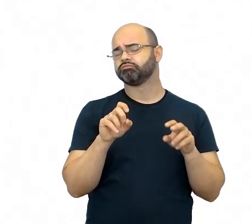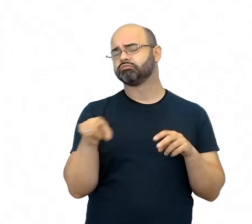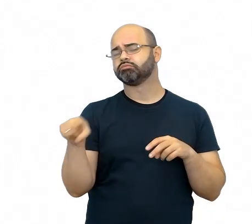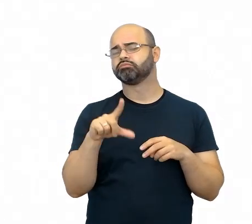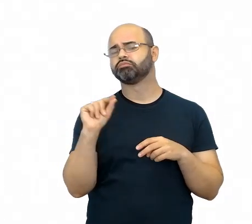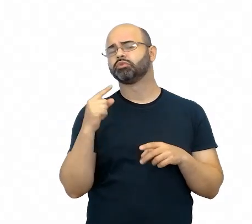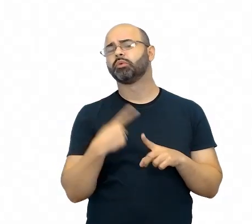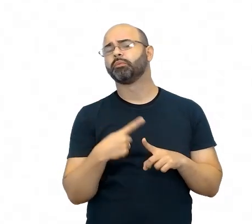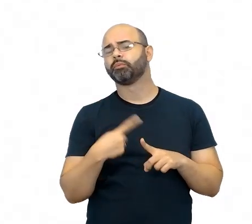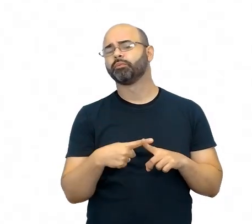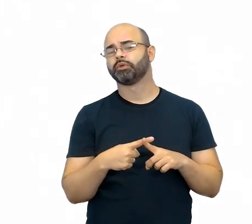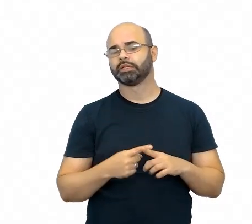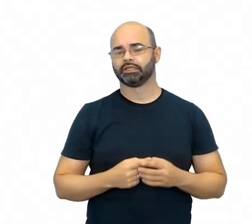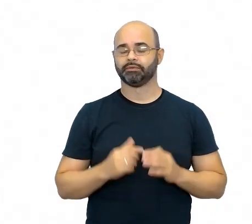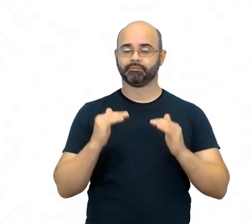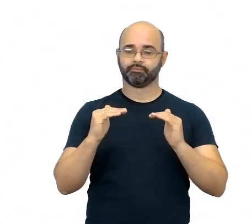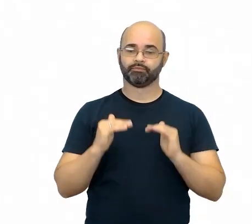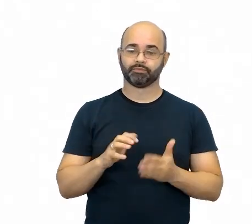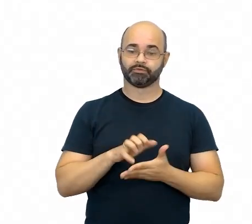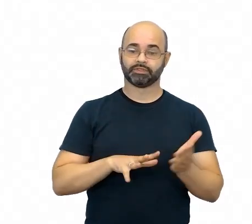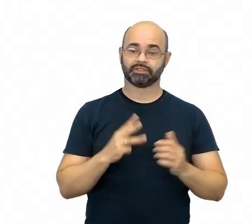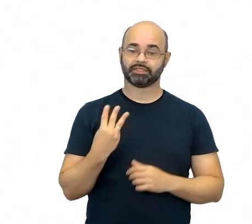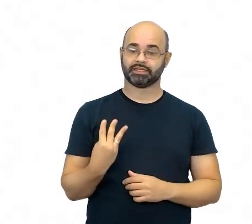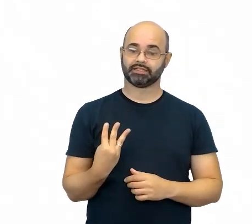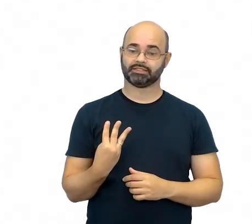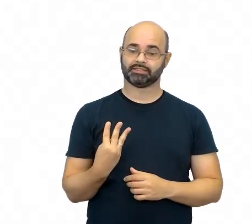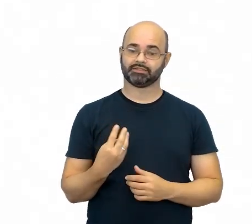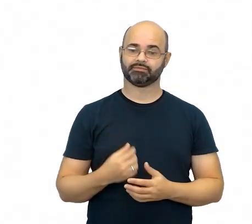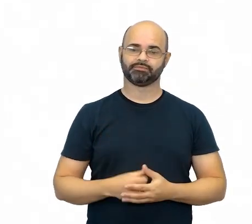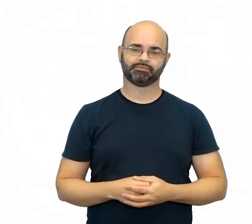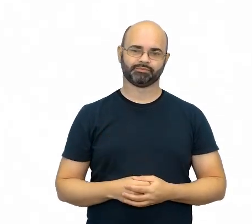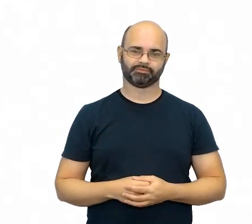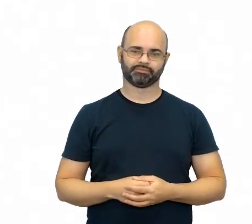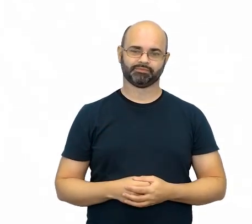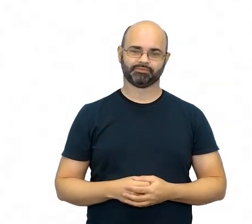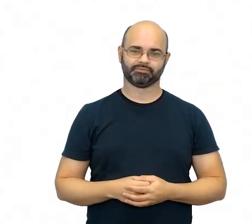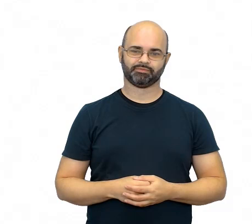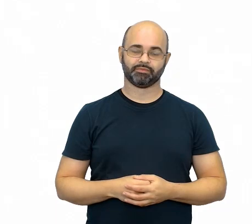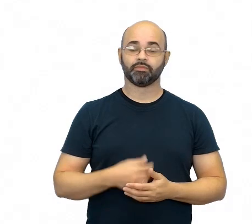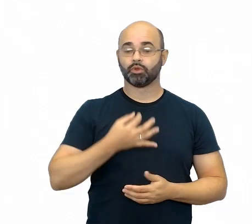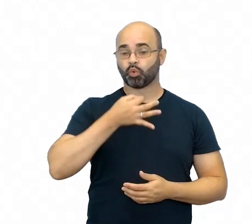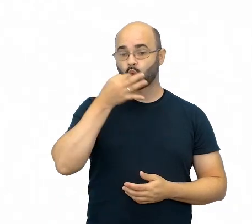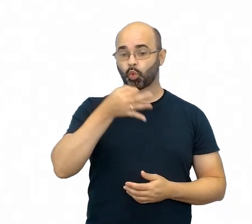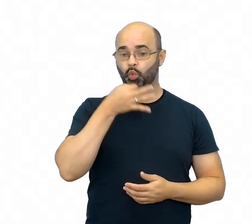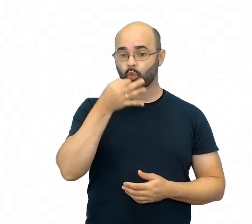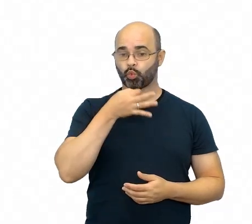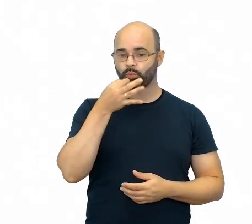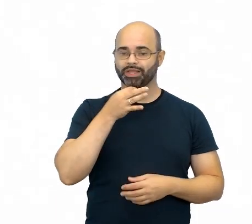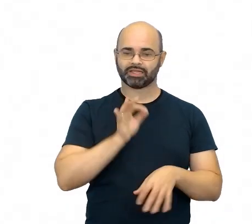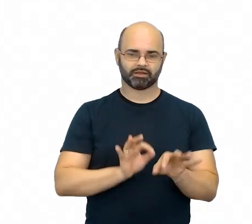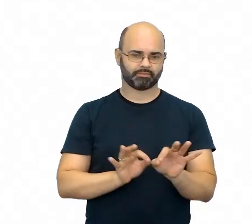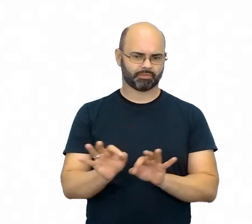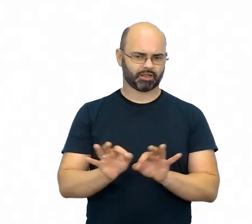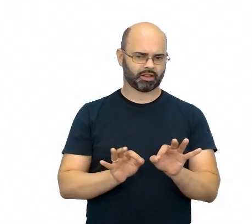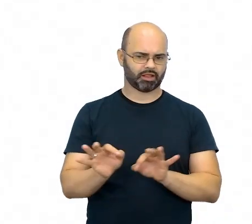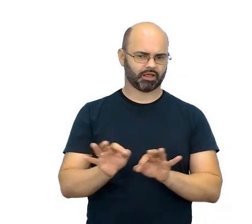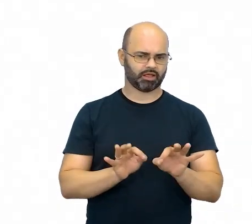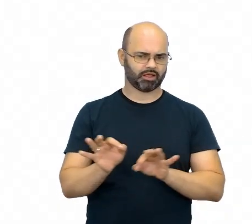Na atividade 3, planejar o comentário indicando os fatos